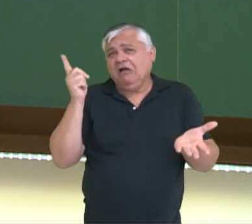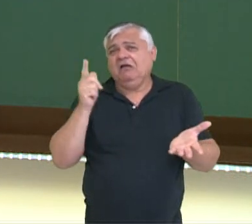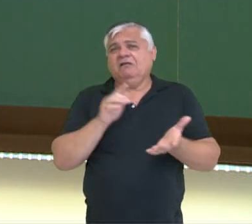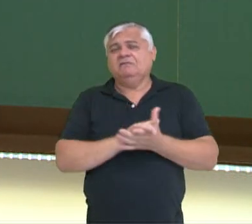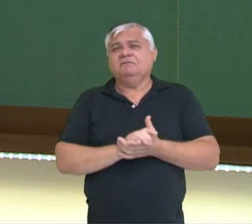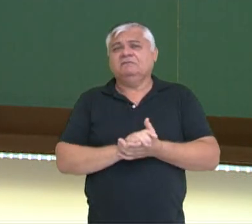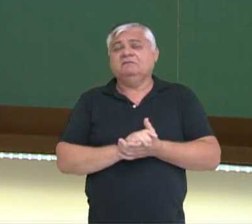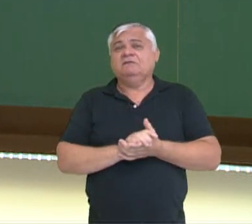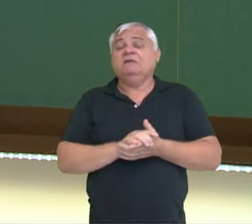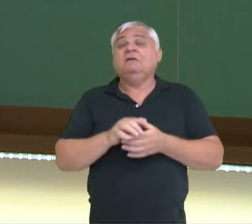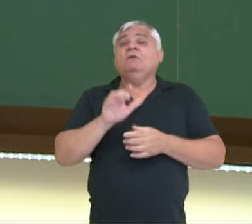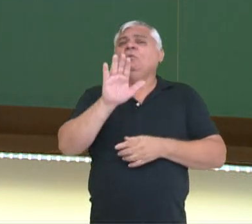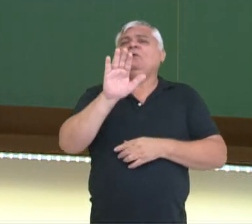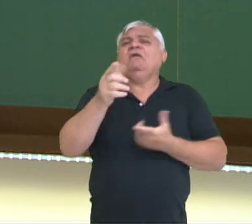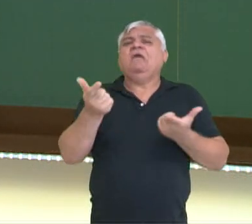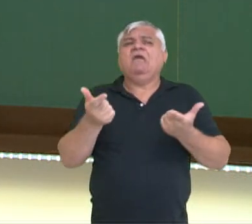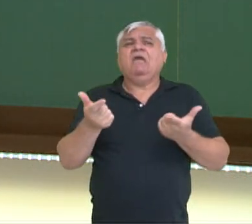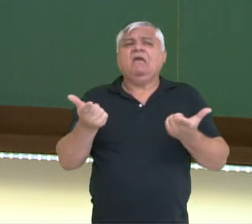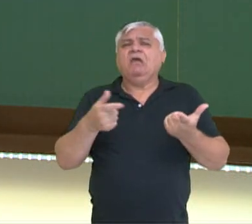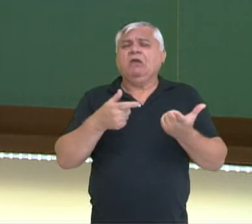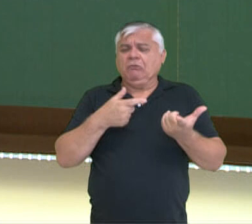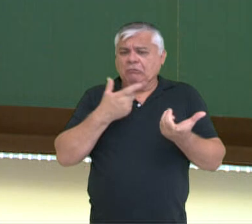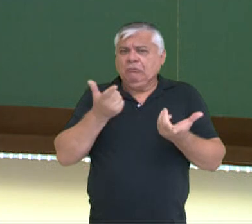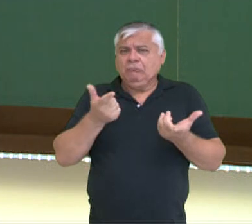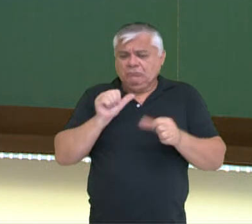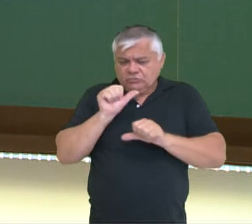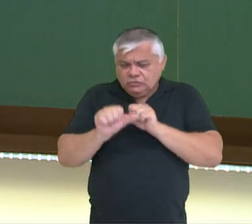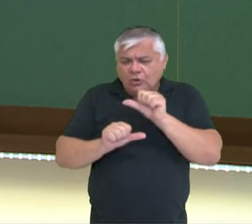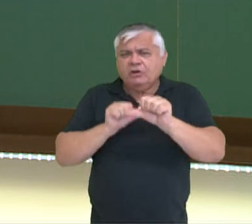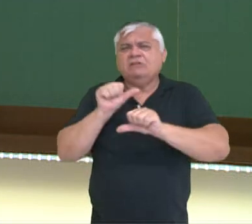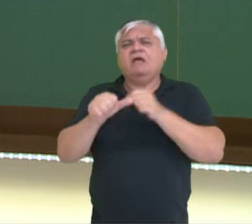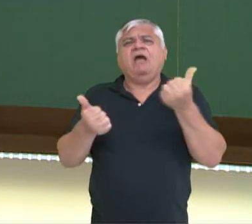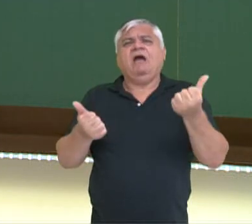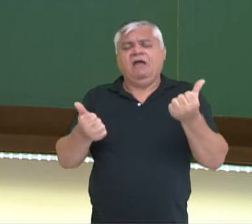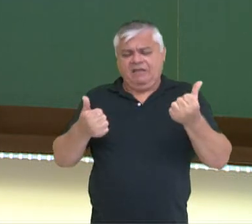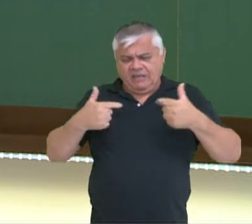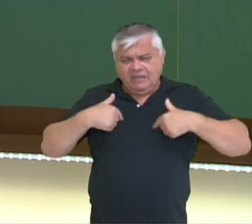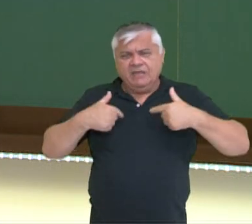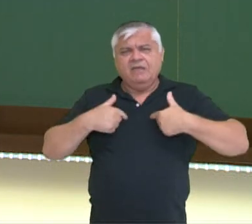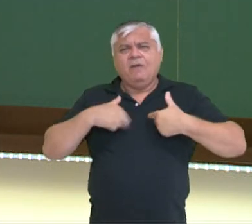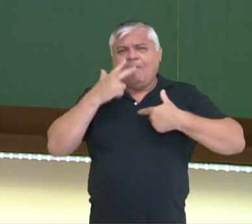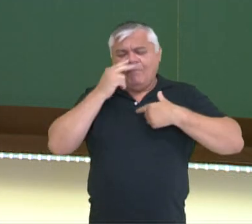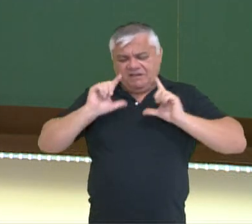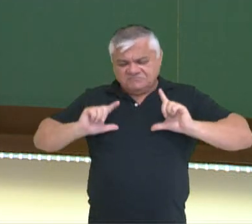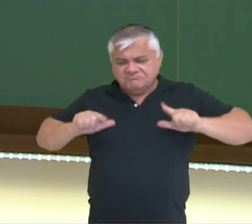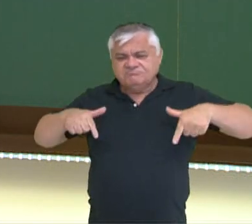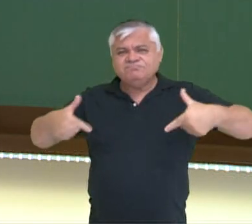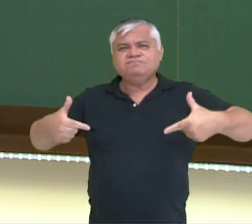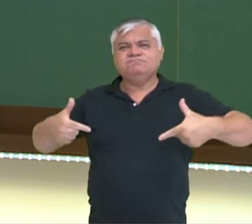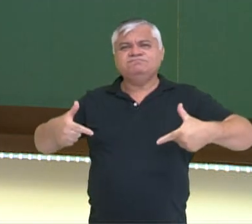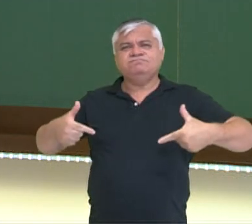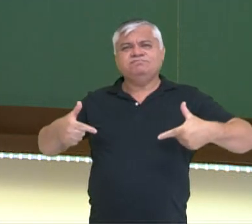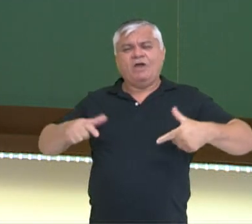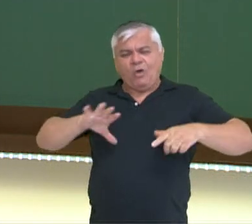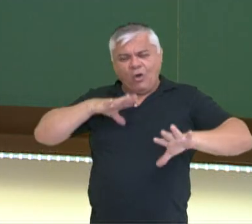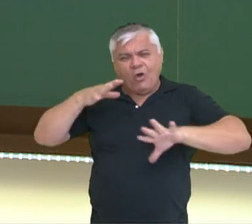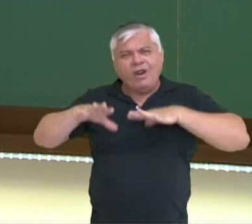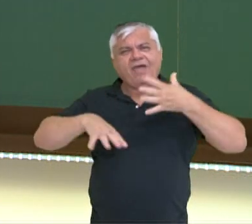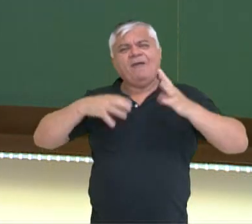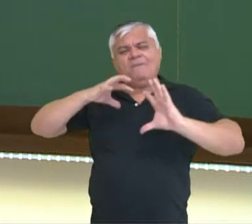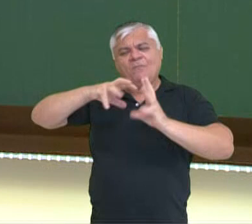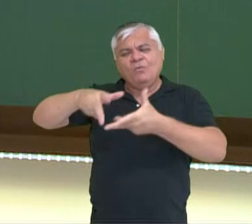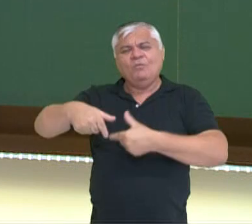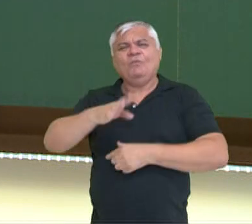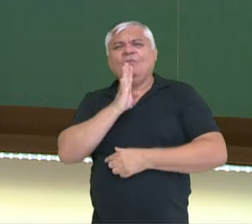volver-se mundano, que seria volver-se, tornar-se, né? Lançar-se para o mundo, né? Conhecer outra